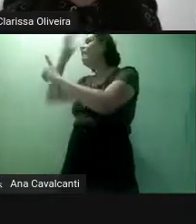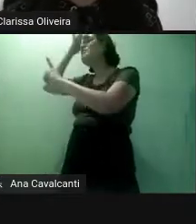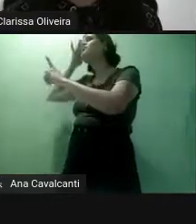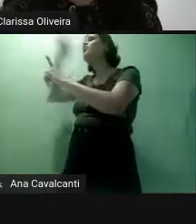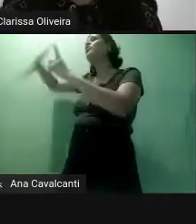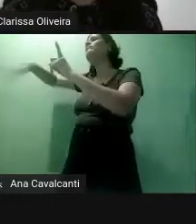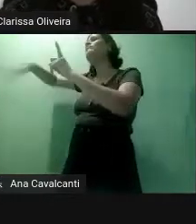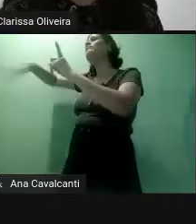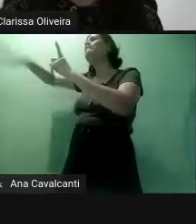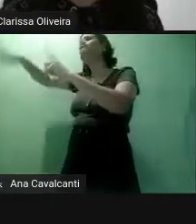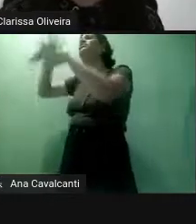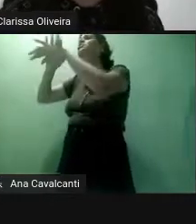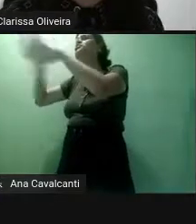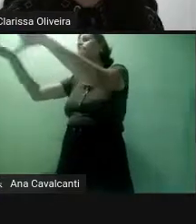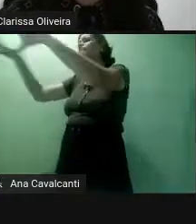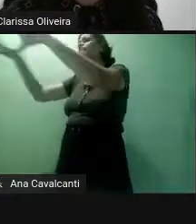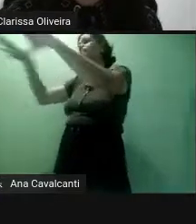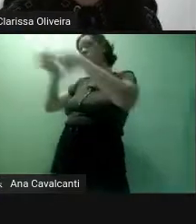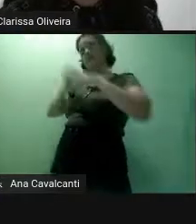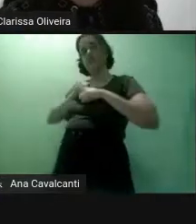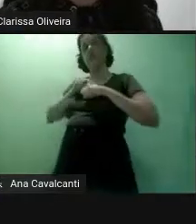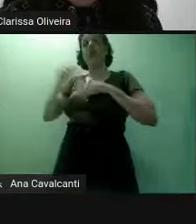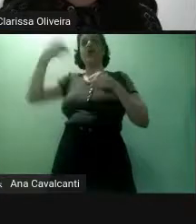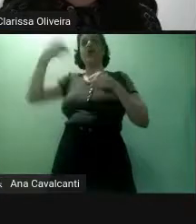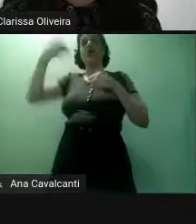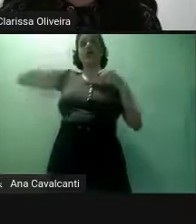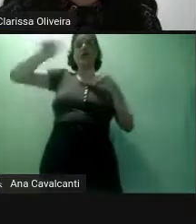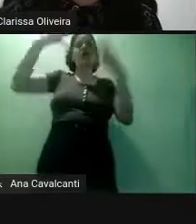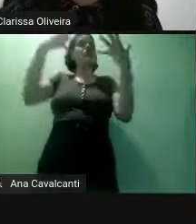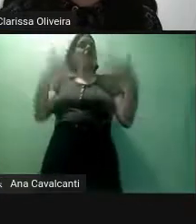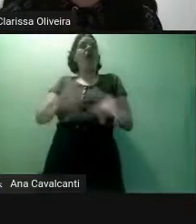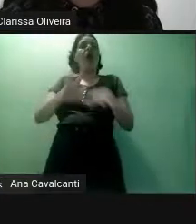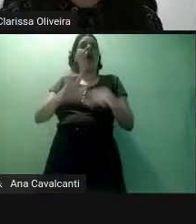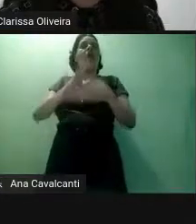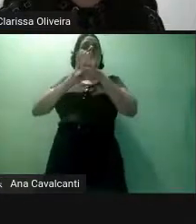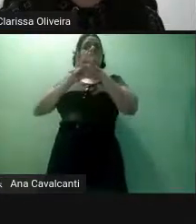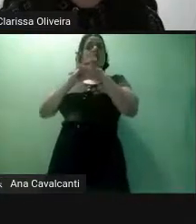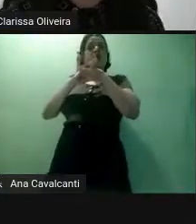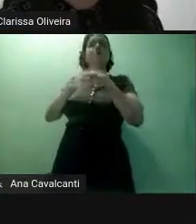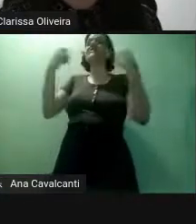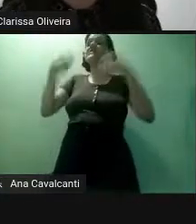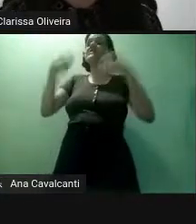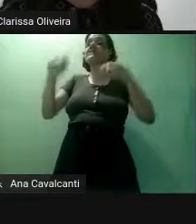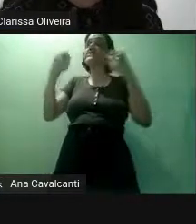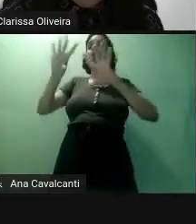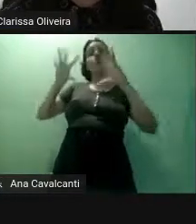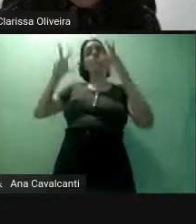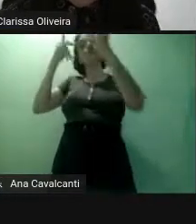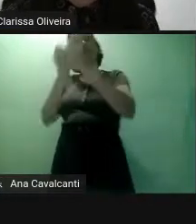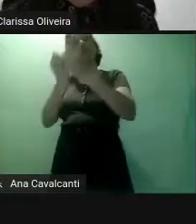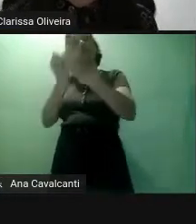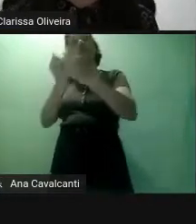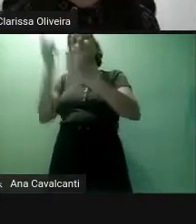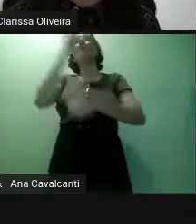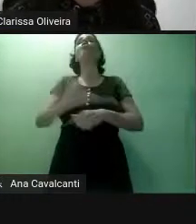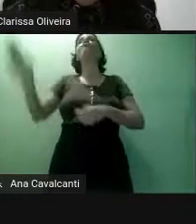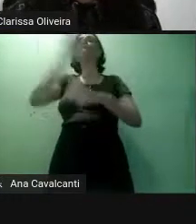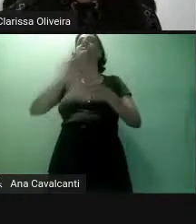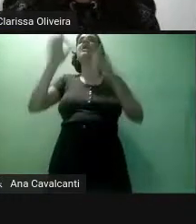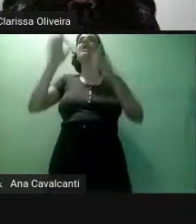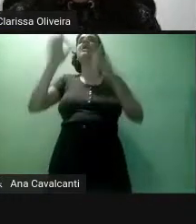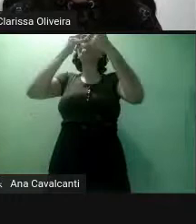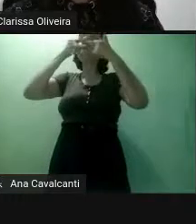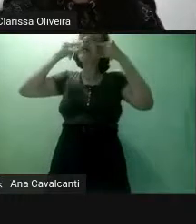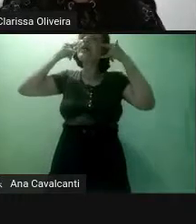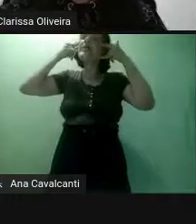esse vírus. E não é isso que a gente quer. Ninguém quer ficar doente. Então, vamos todo mundo utilizar essas benditas máscaras